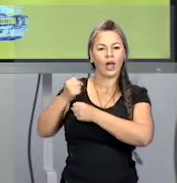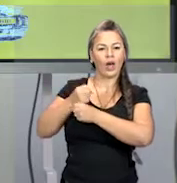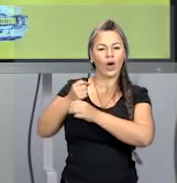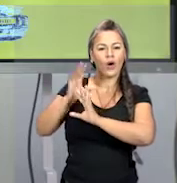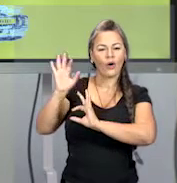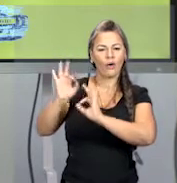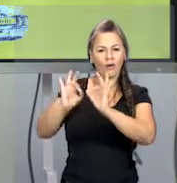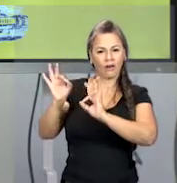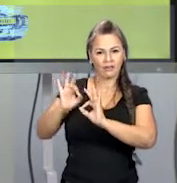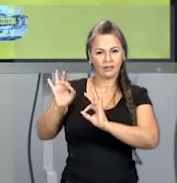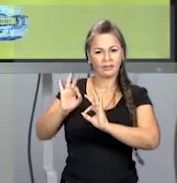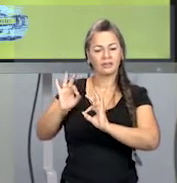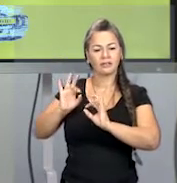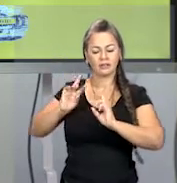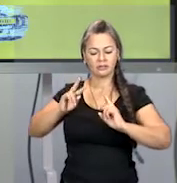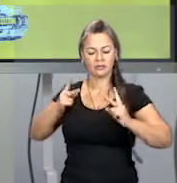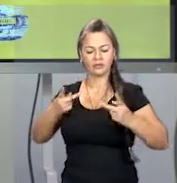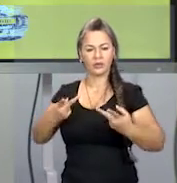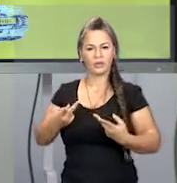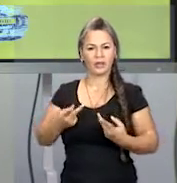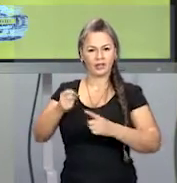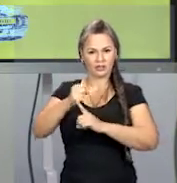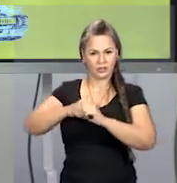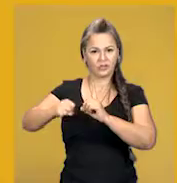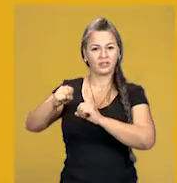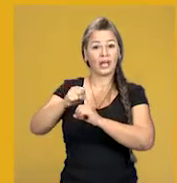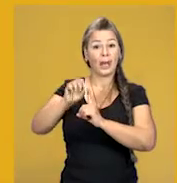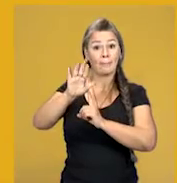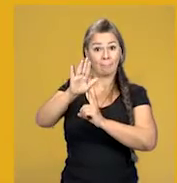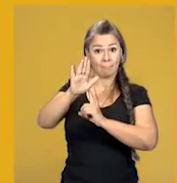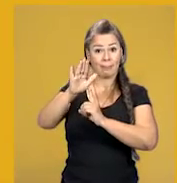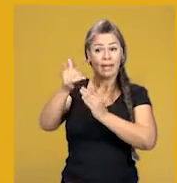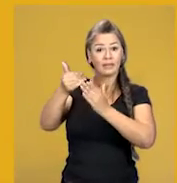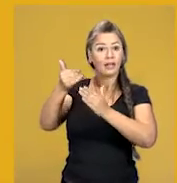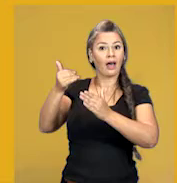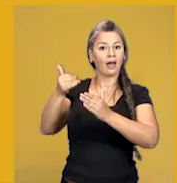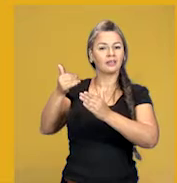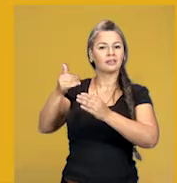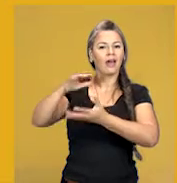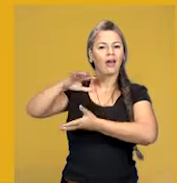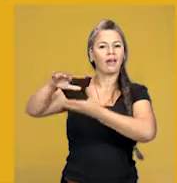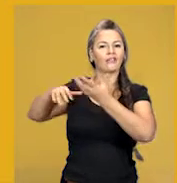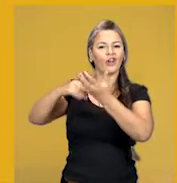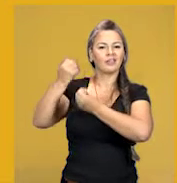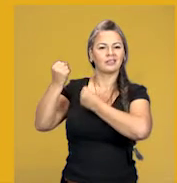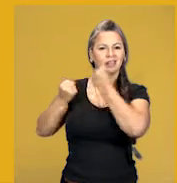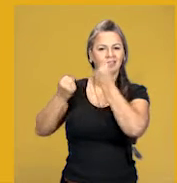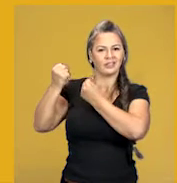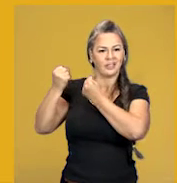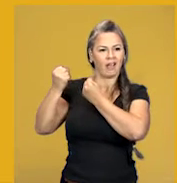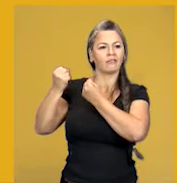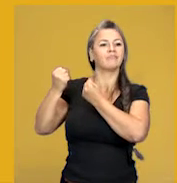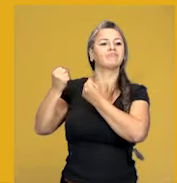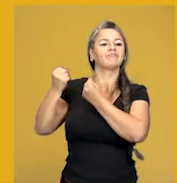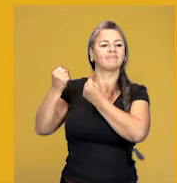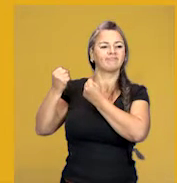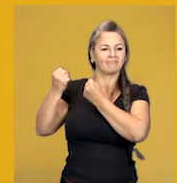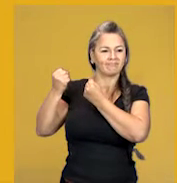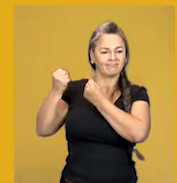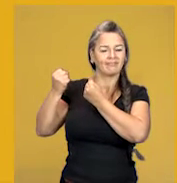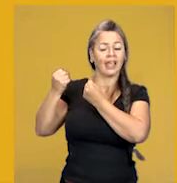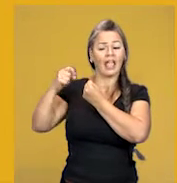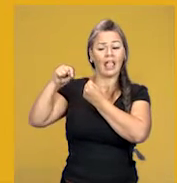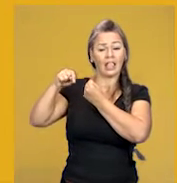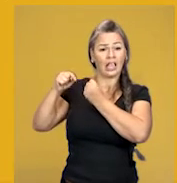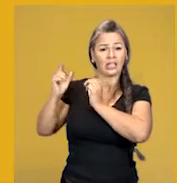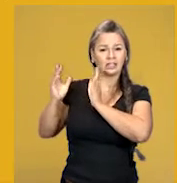sua origem no século XVIII, ou seja, com a Revolução Industrial. Momento em que criou uma nova realidade para a organização social e também